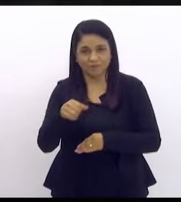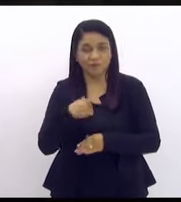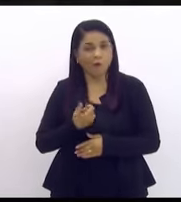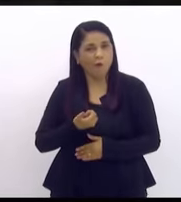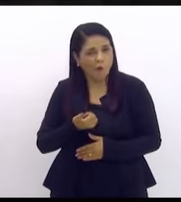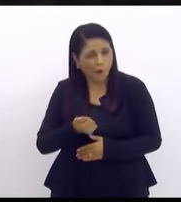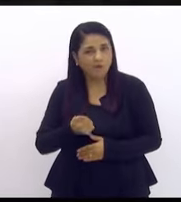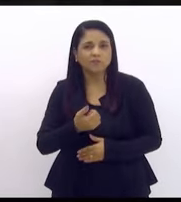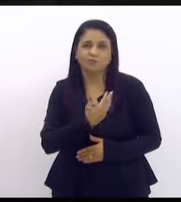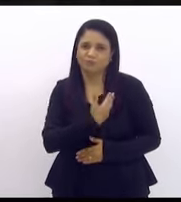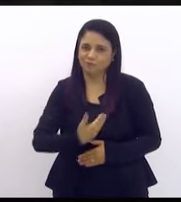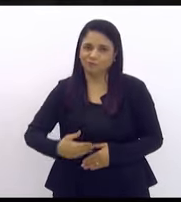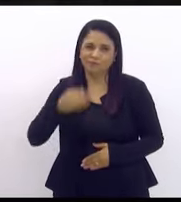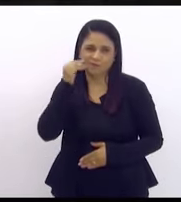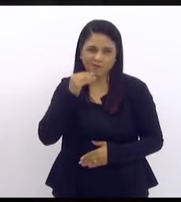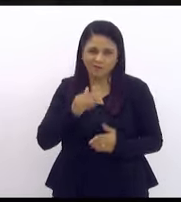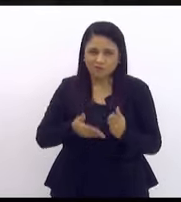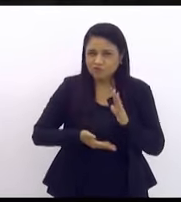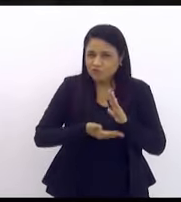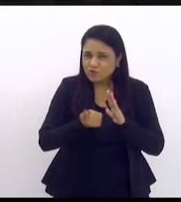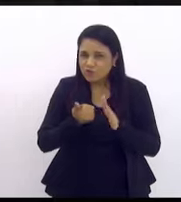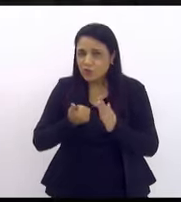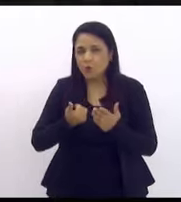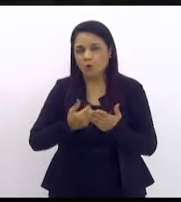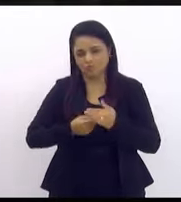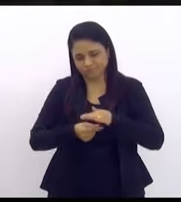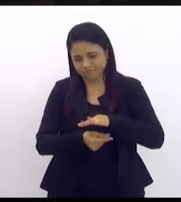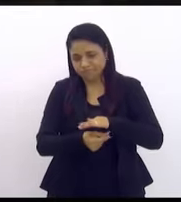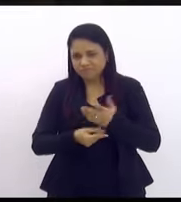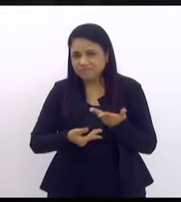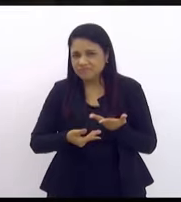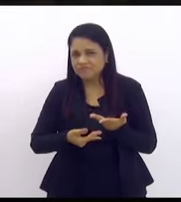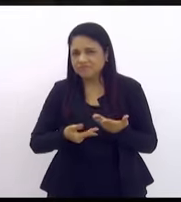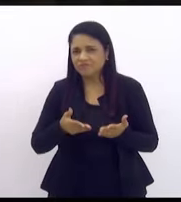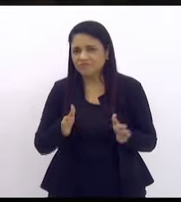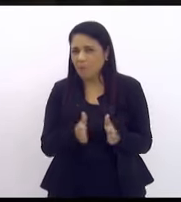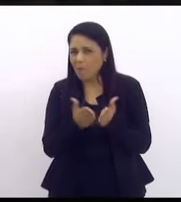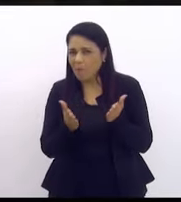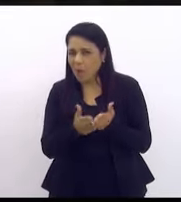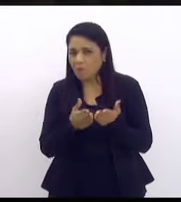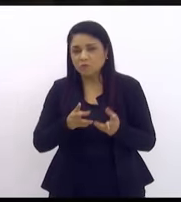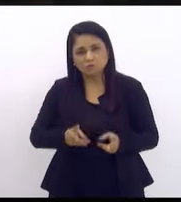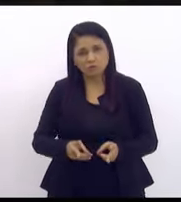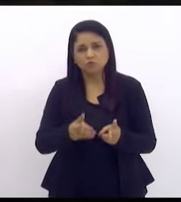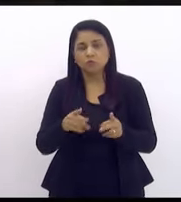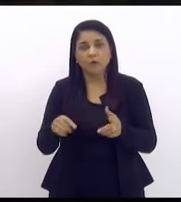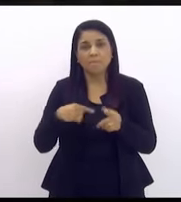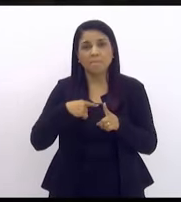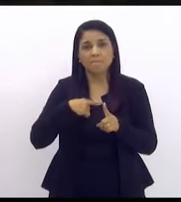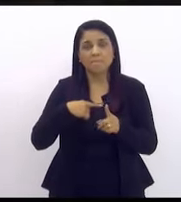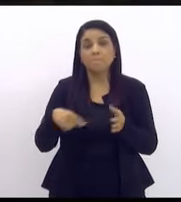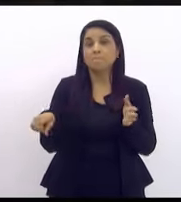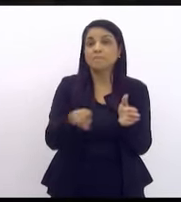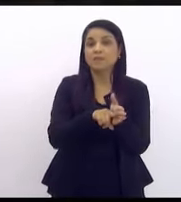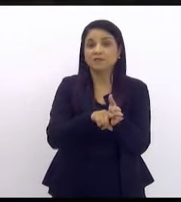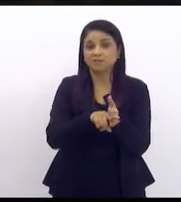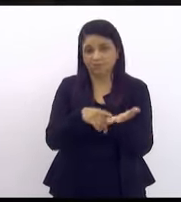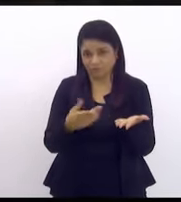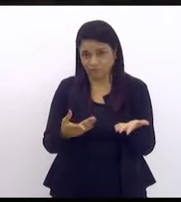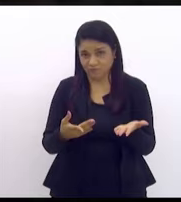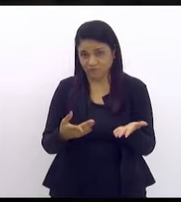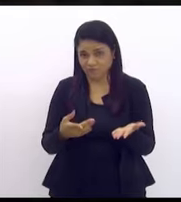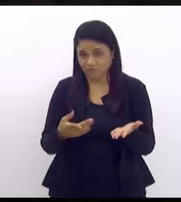governador tirar dos mais pobres, para não resolver nada. Ele continua no vermelho, continua não